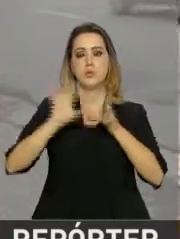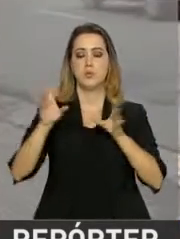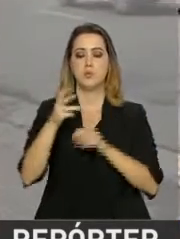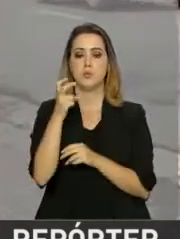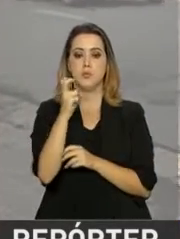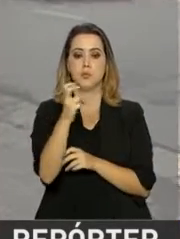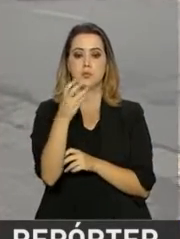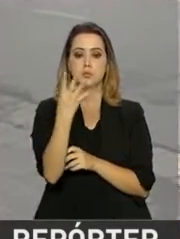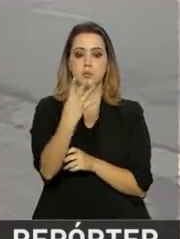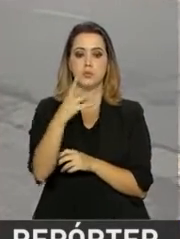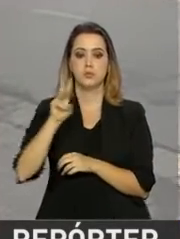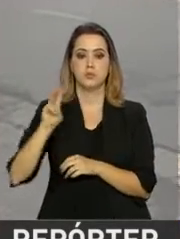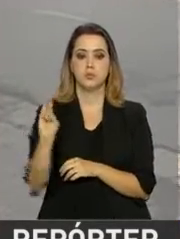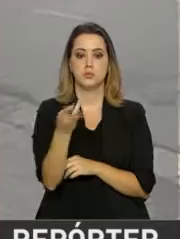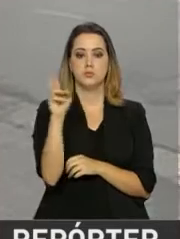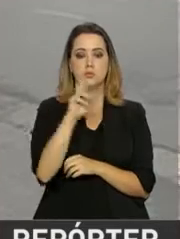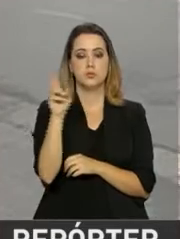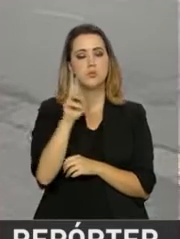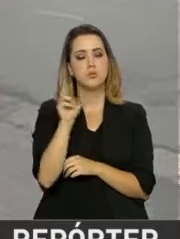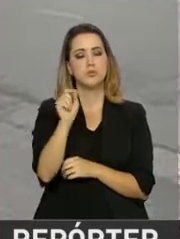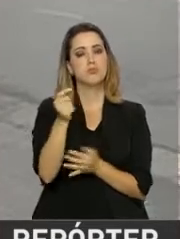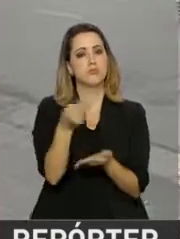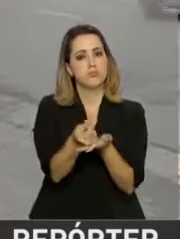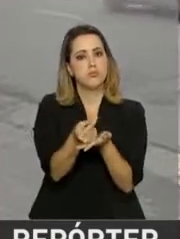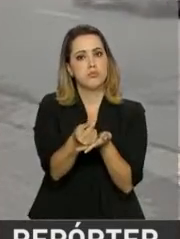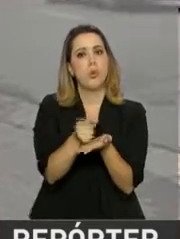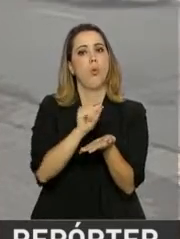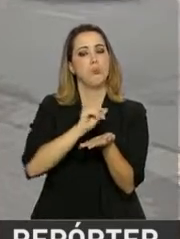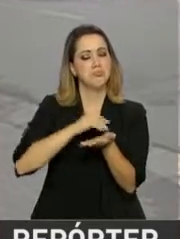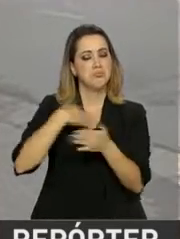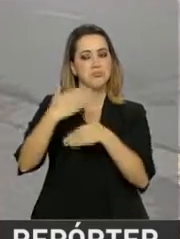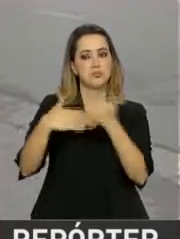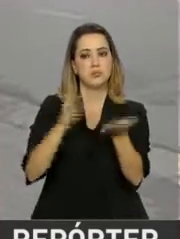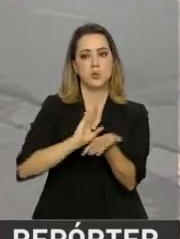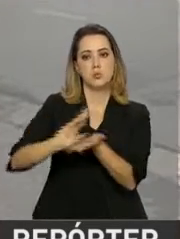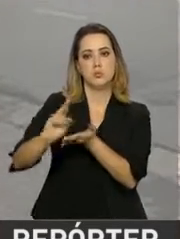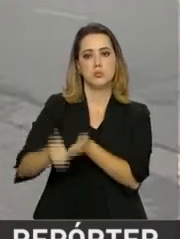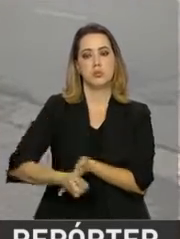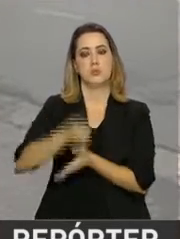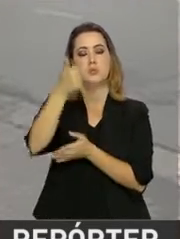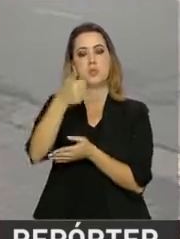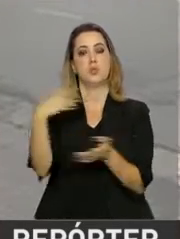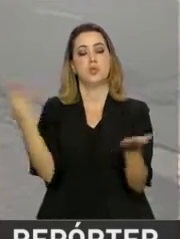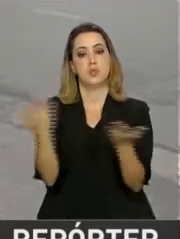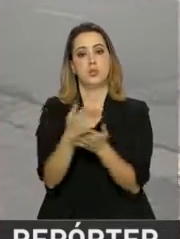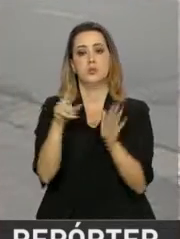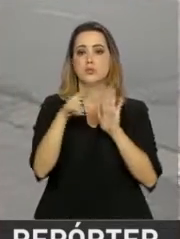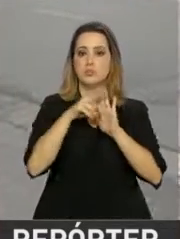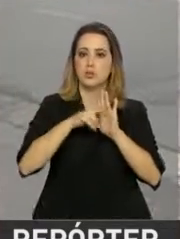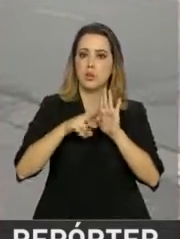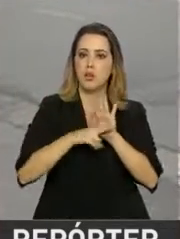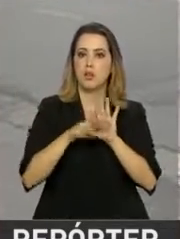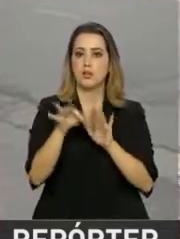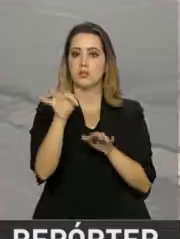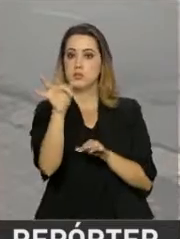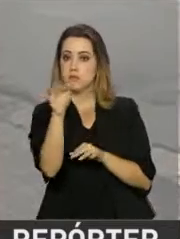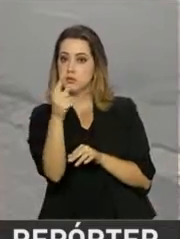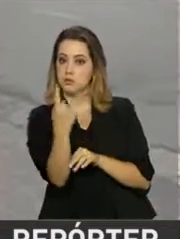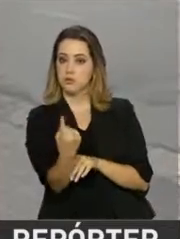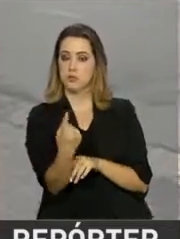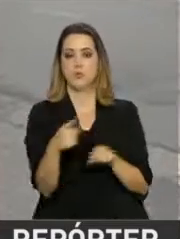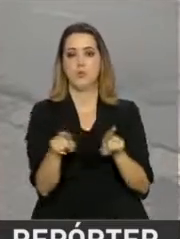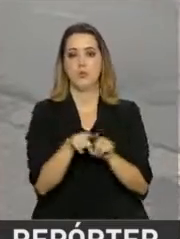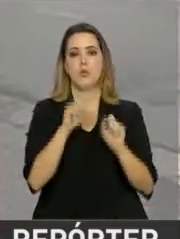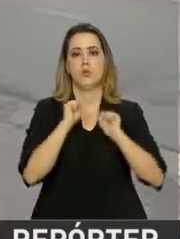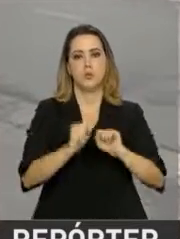de reais. Com o dinheiro, vai ser possível dar continuidade à adequação do local às exigências da Fórmula 1, o que garante a etapa